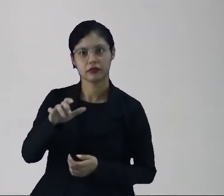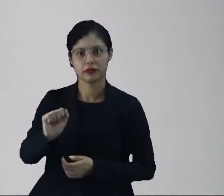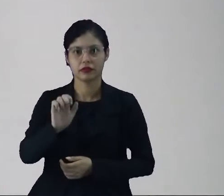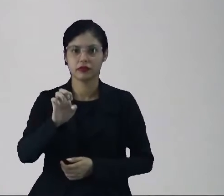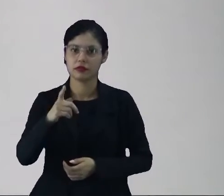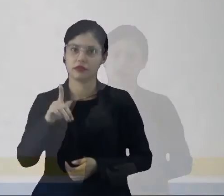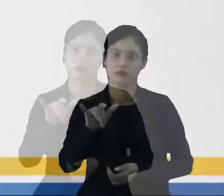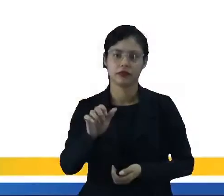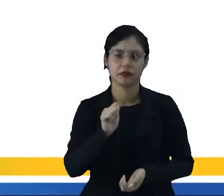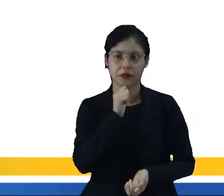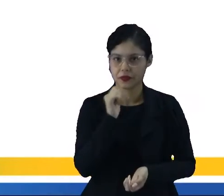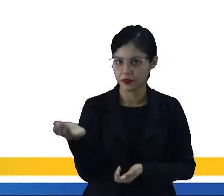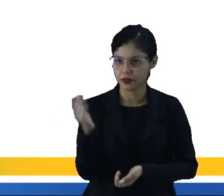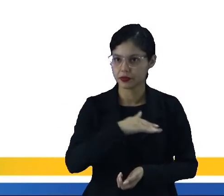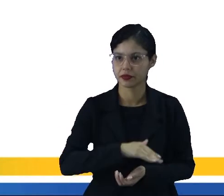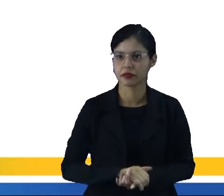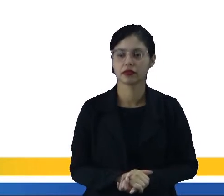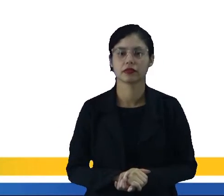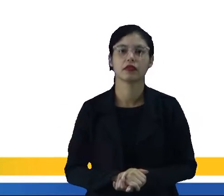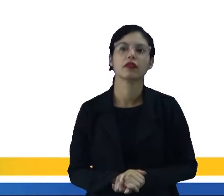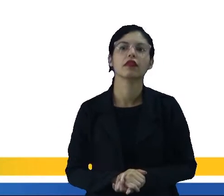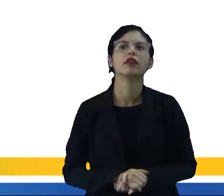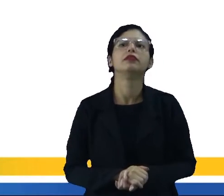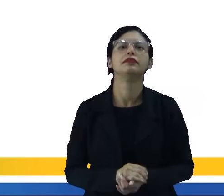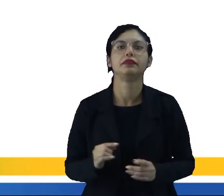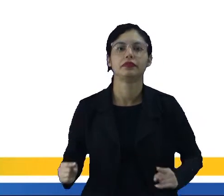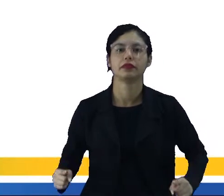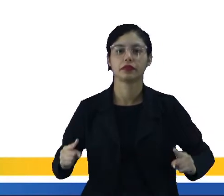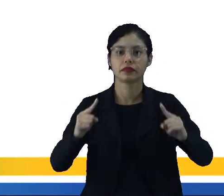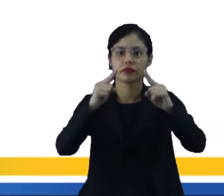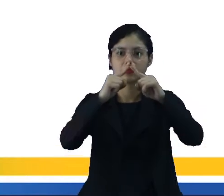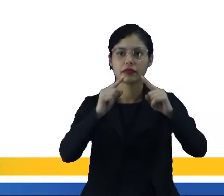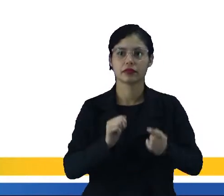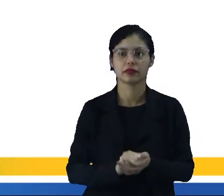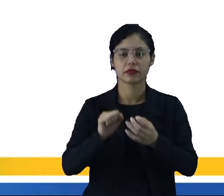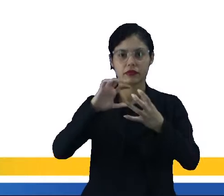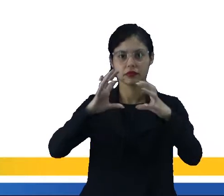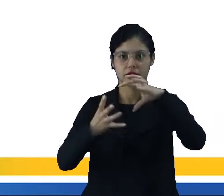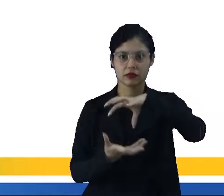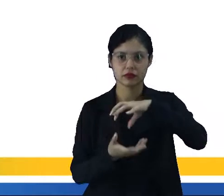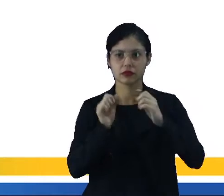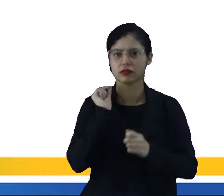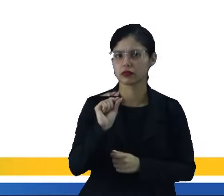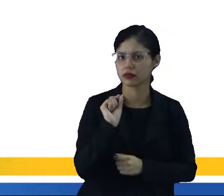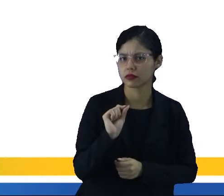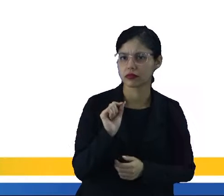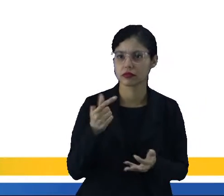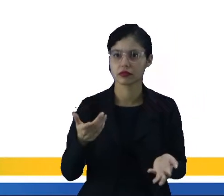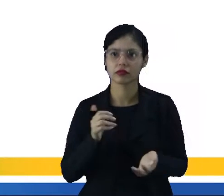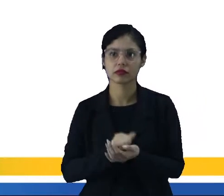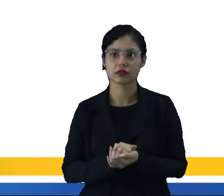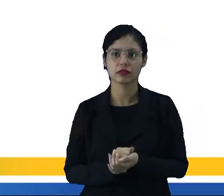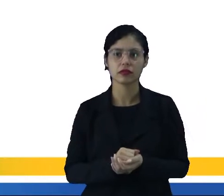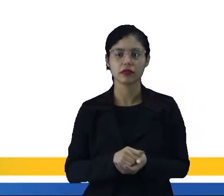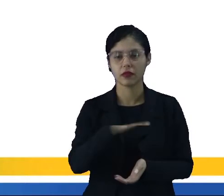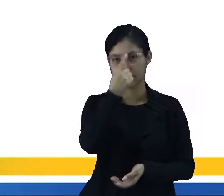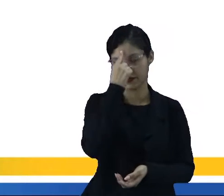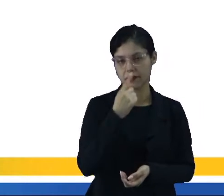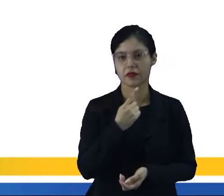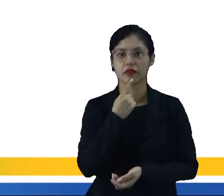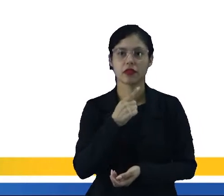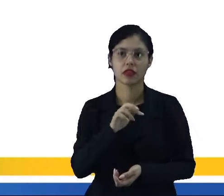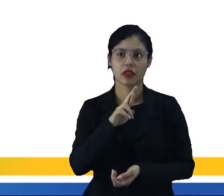vamos lá então pirâmide e esfera o que que são pirâmides pessoal pirâmides são figuras